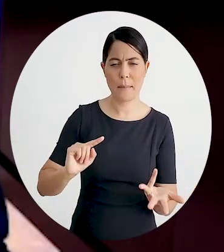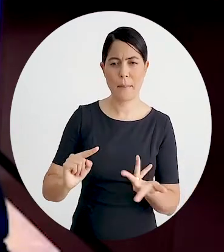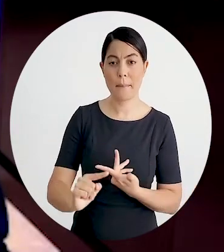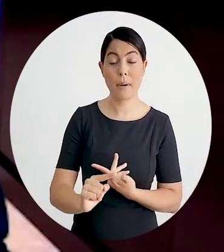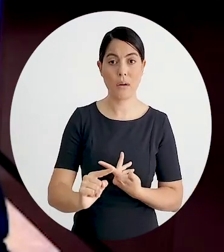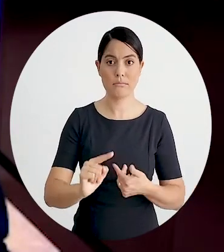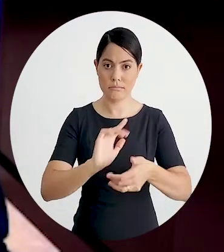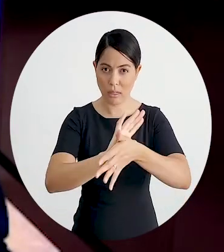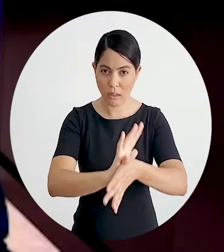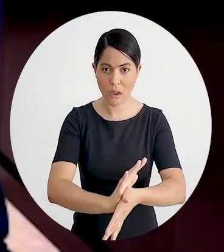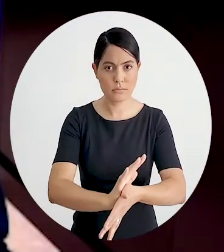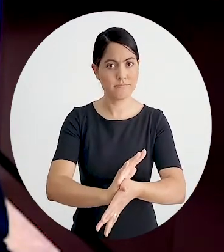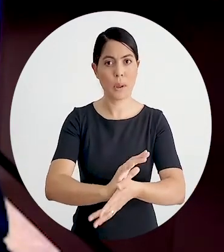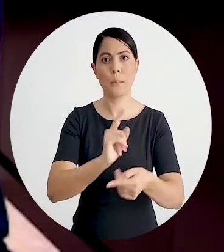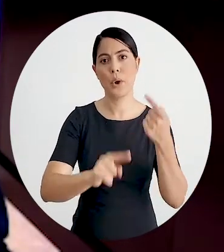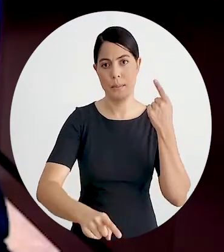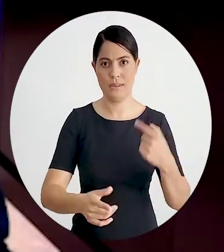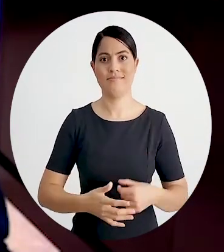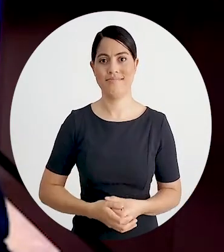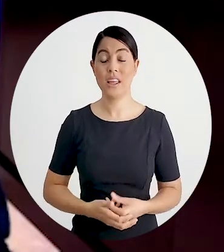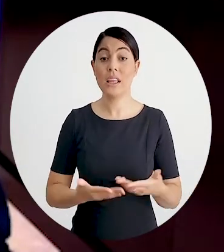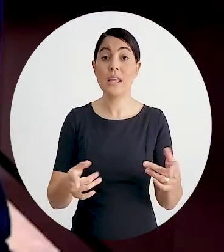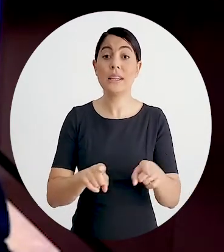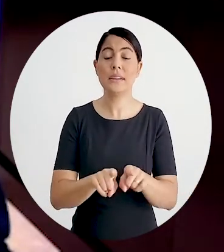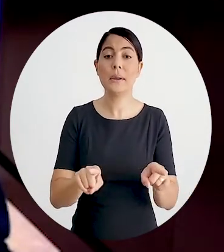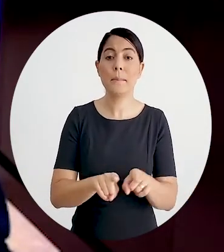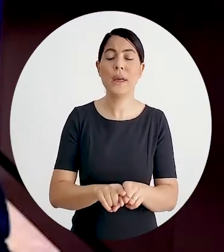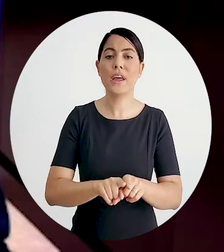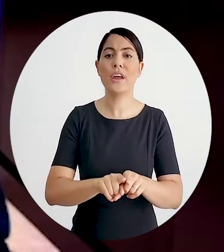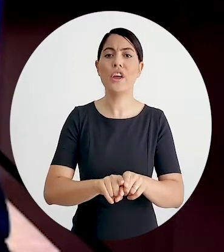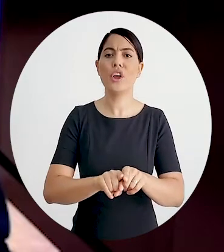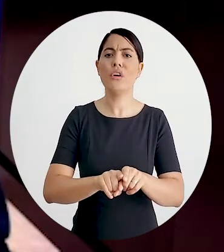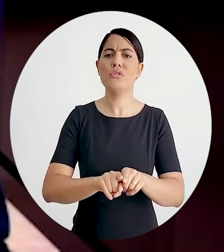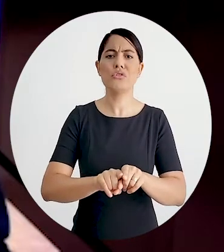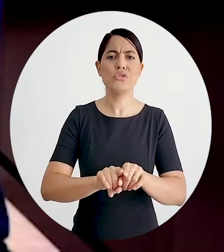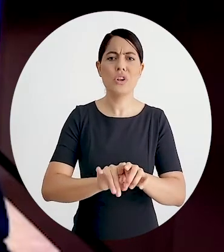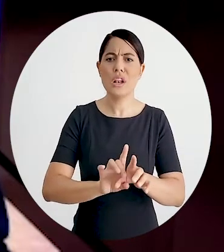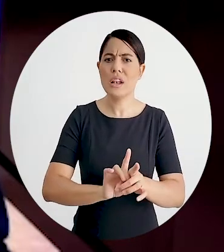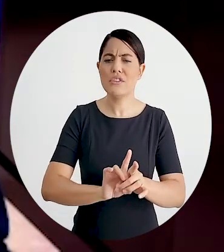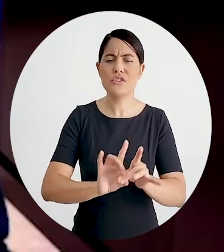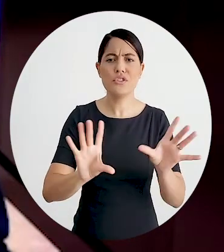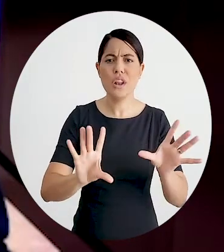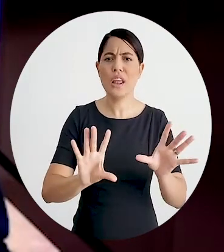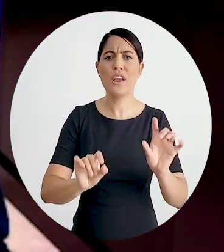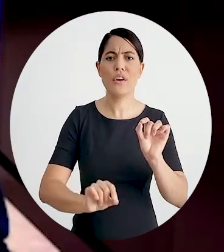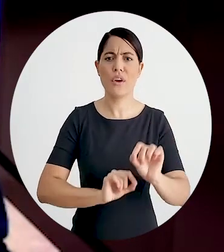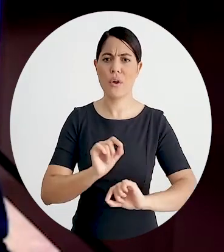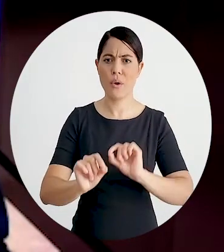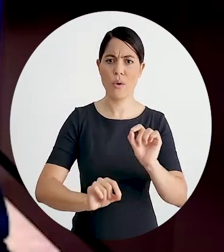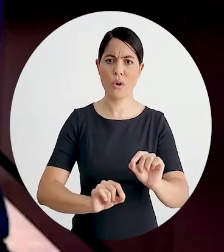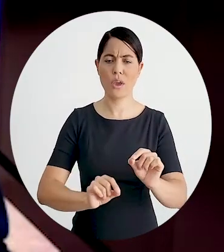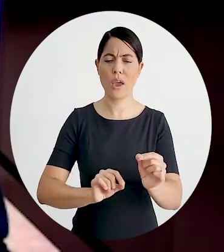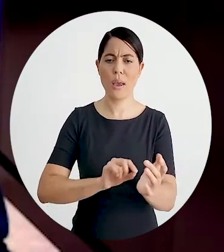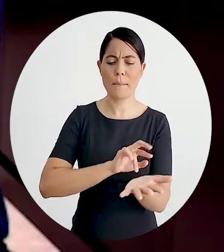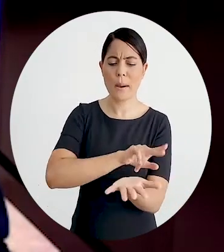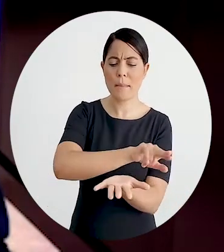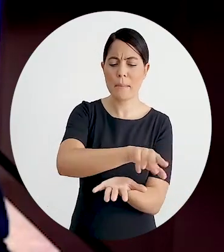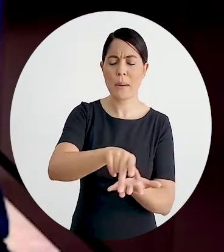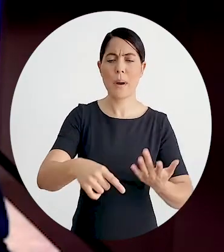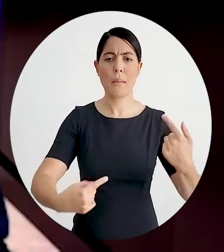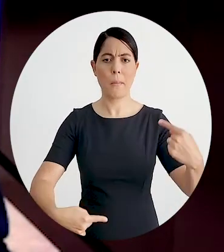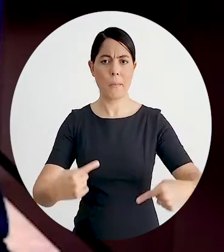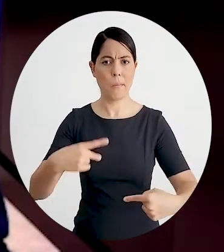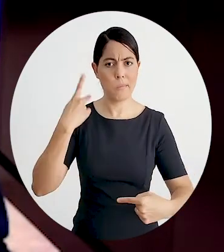como também a defesa do pluralismo político. Quer dizer, vários elementos que constam na Constituição desde 88, em